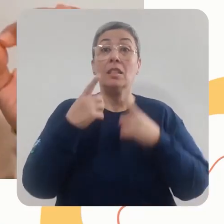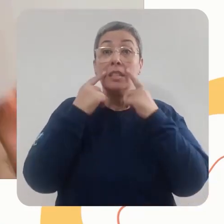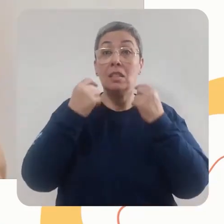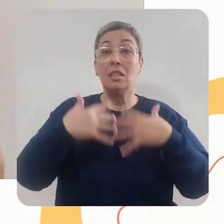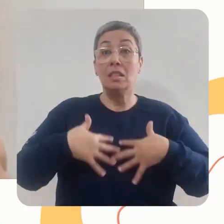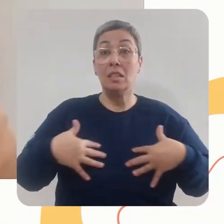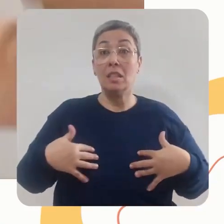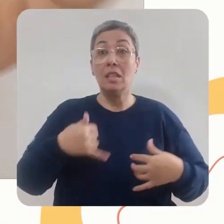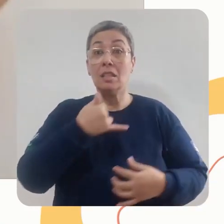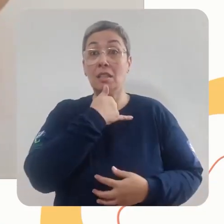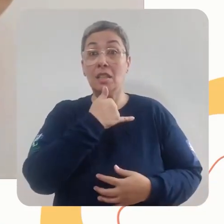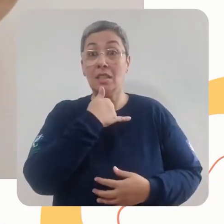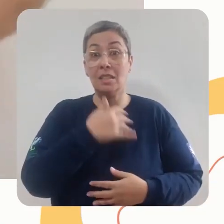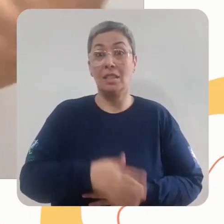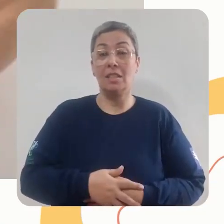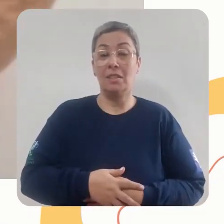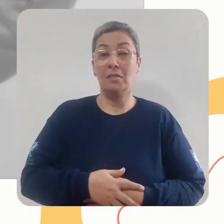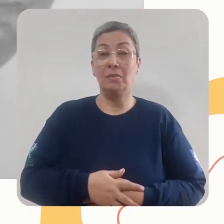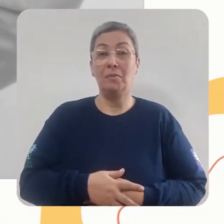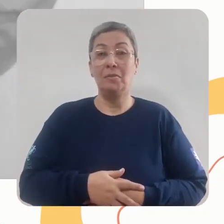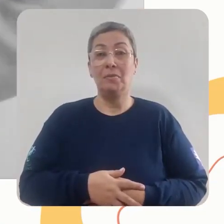tigres tristes.